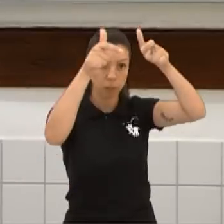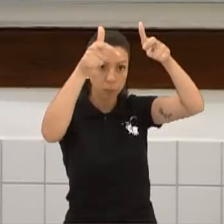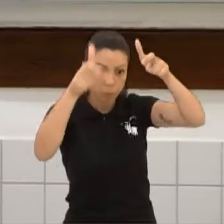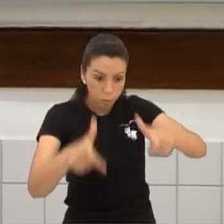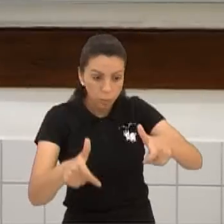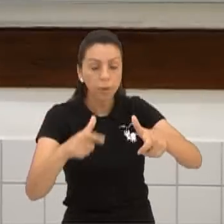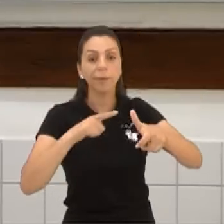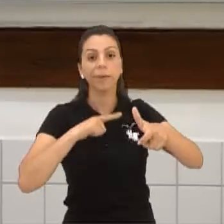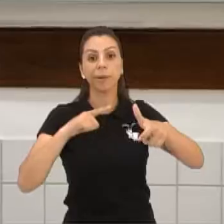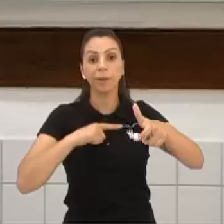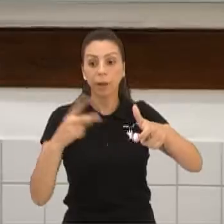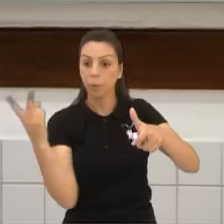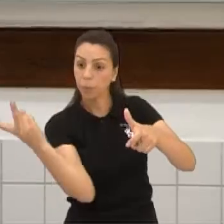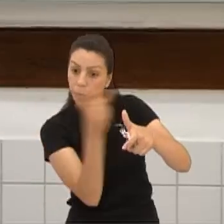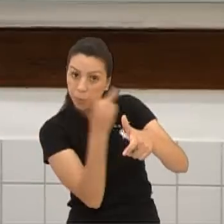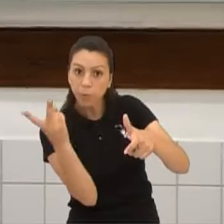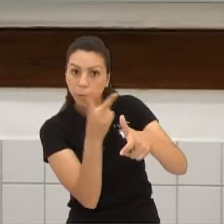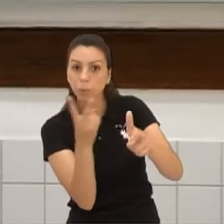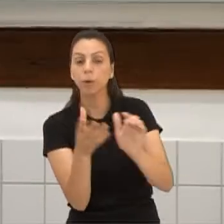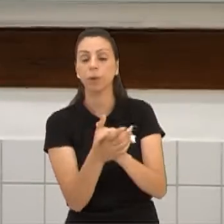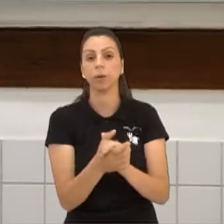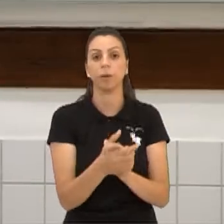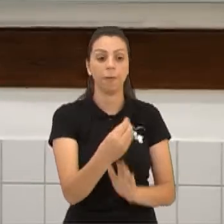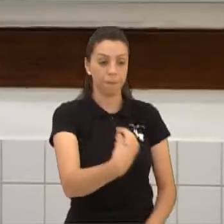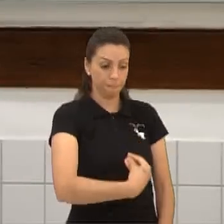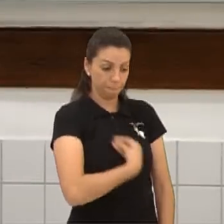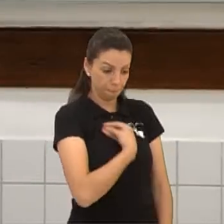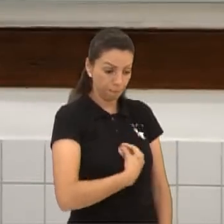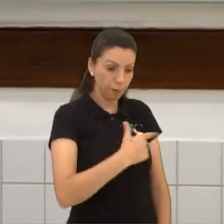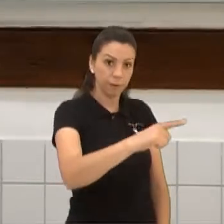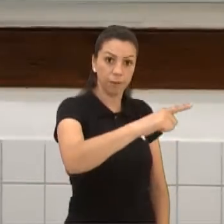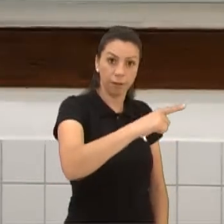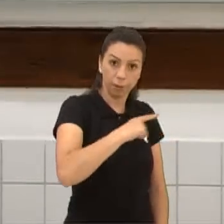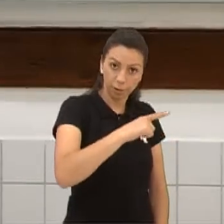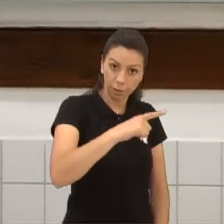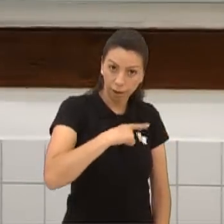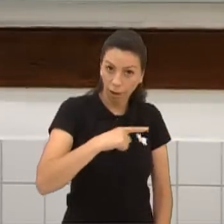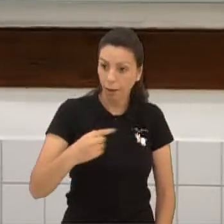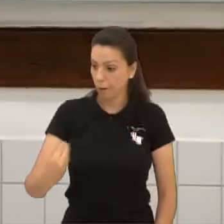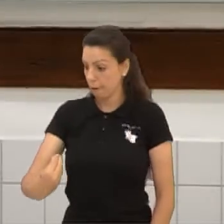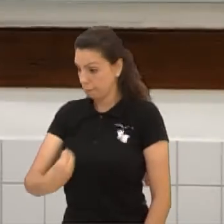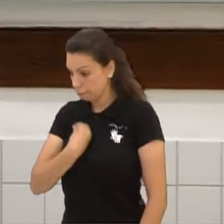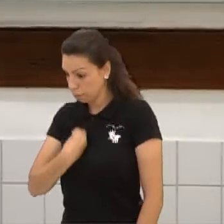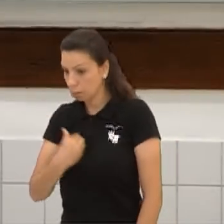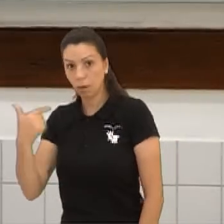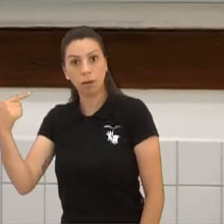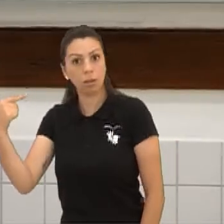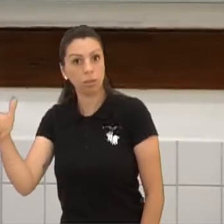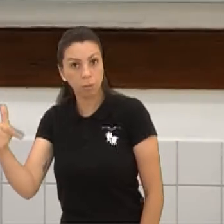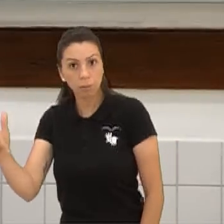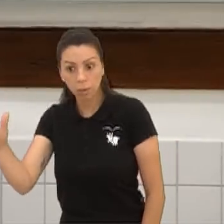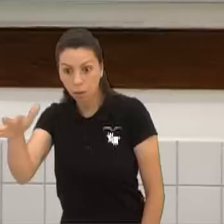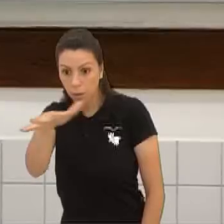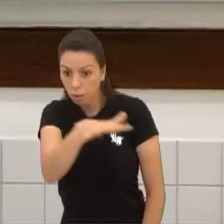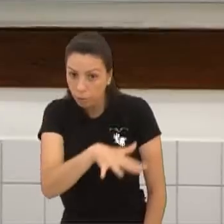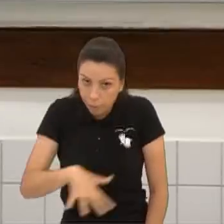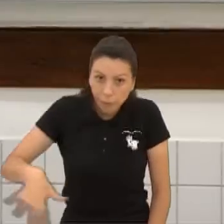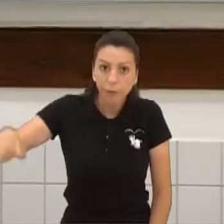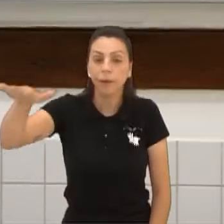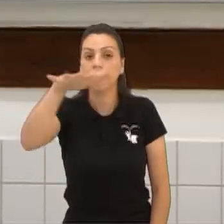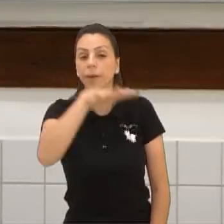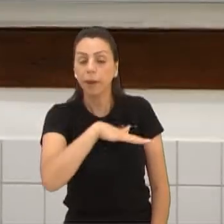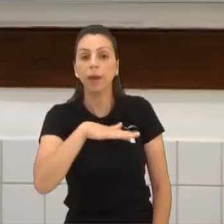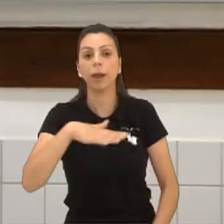meio biótico e meio abiótico. Lembra que eu falei agora há pouco da sala de aula? A sala de aula, sim, pode ser